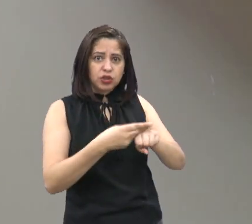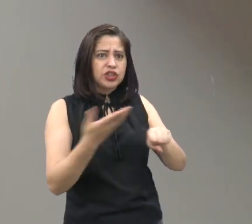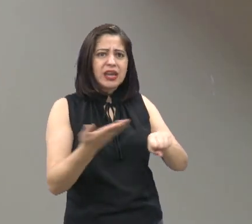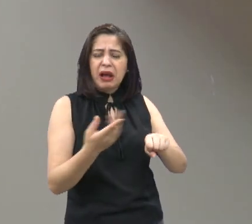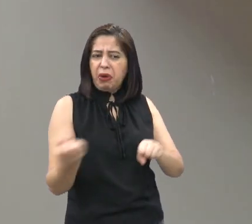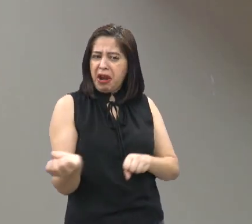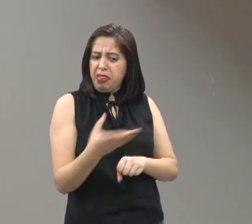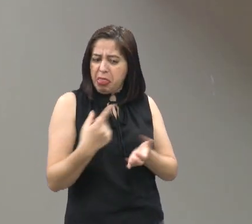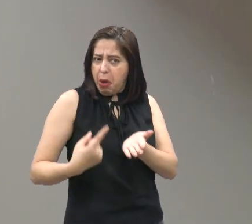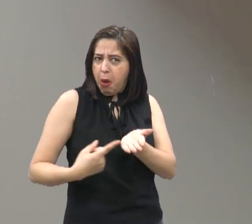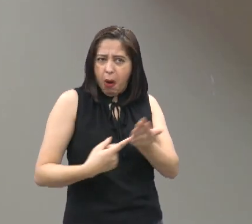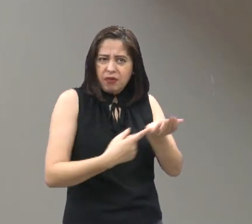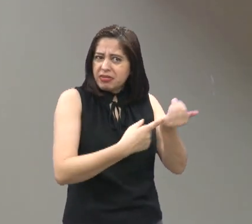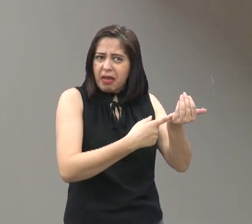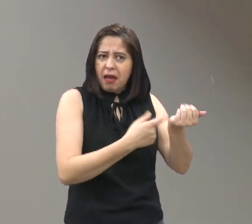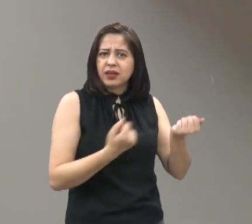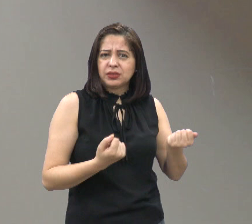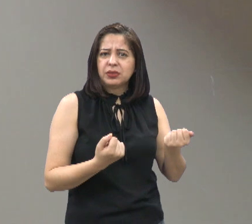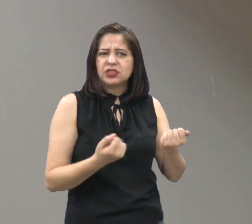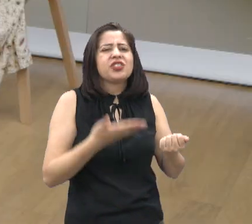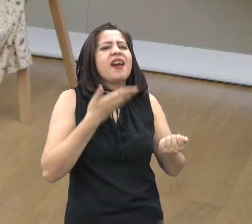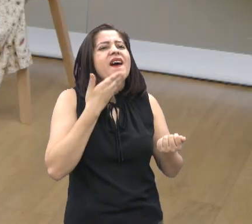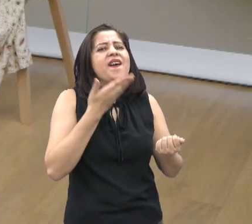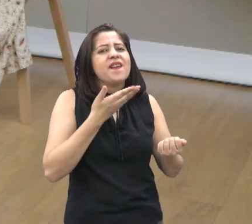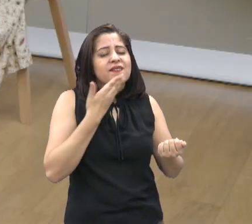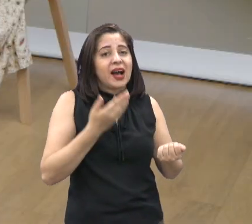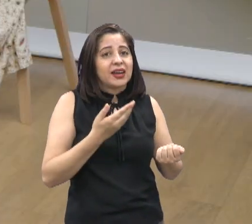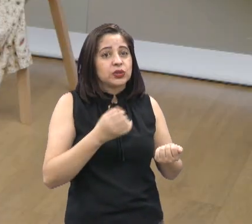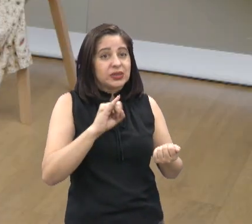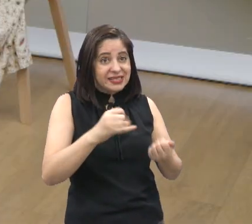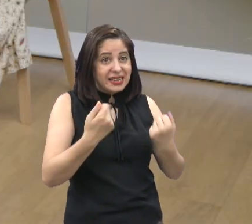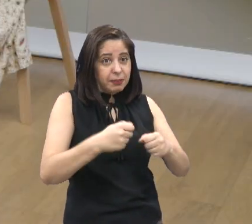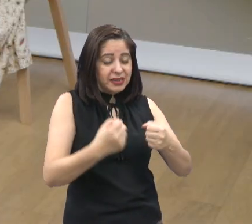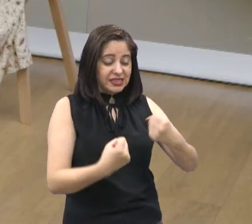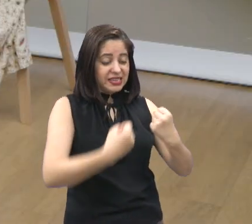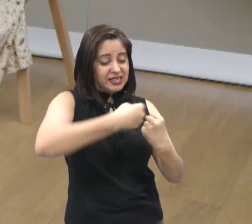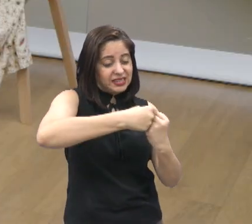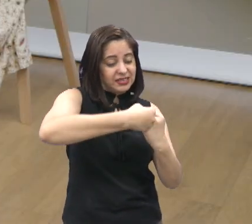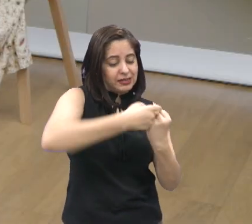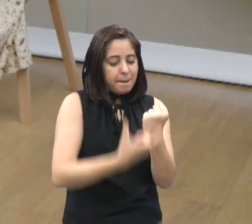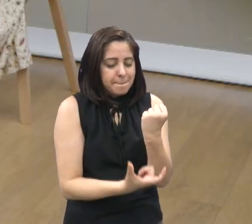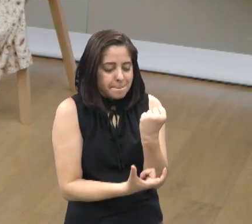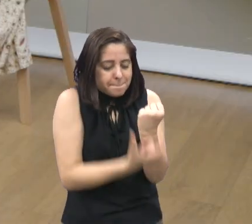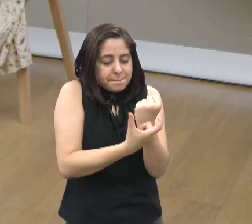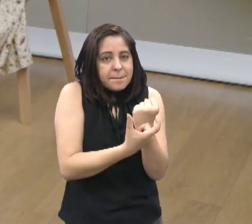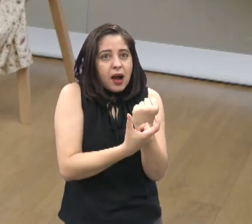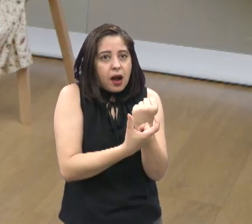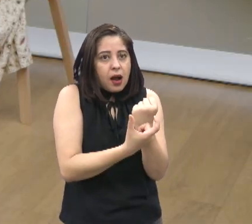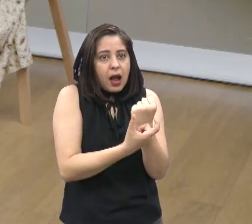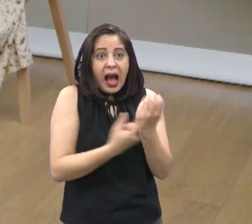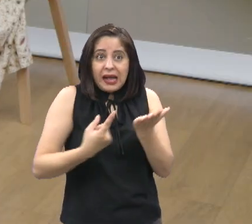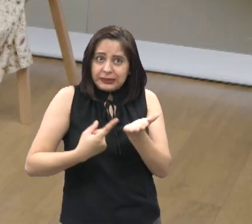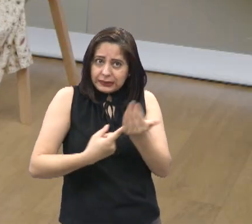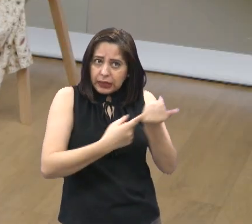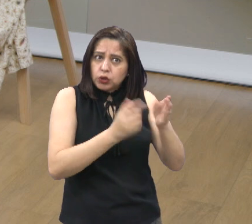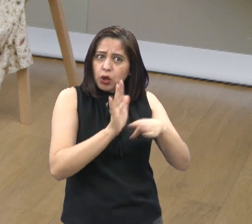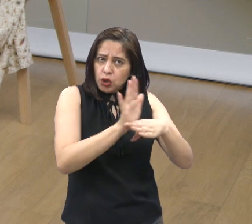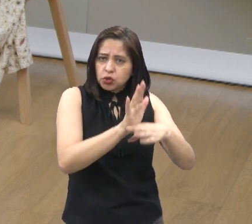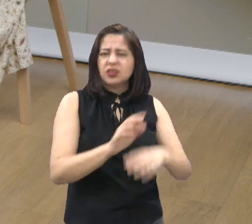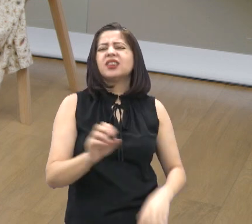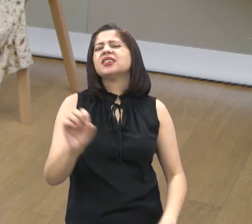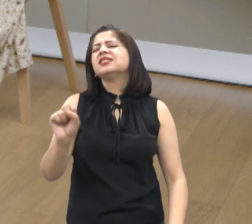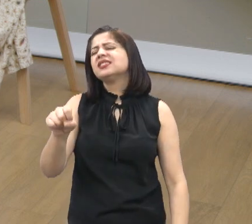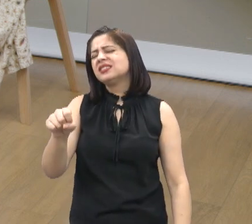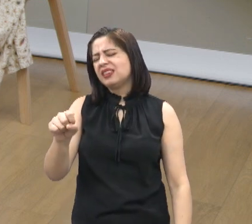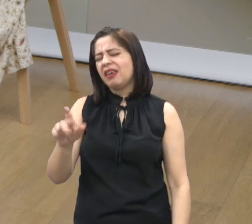menos invasivas, né? Eu imagino, mesmo quando precisa da prótese, a modernidade tem ajudado bastante. Sim, e hoje em dia